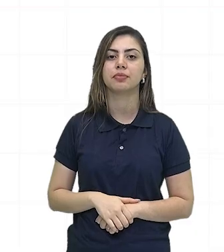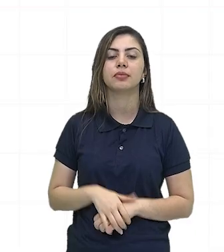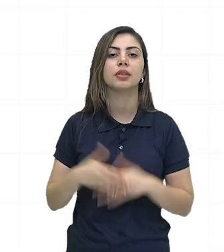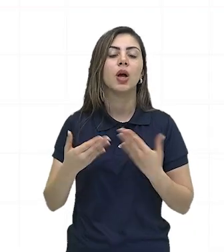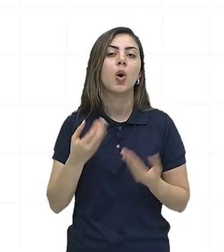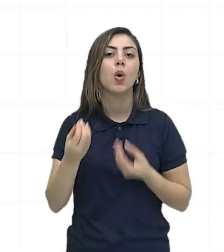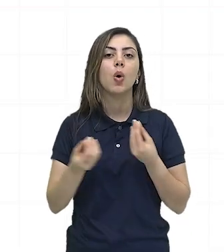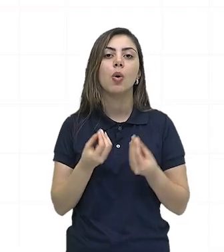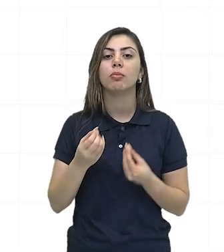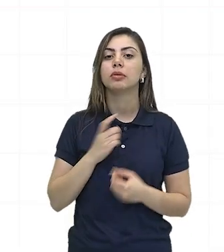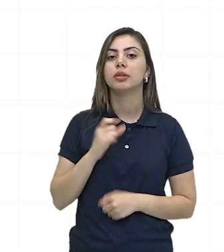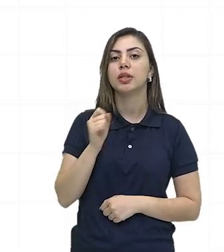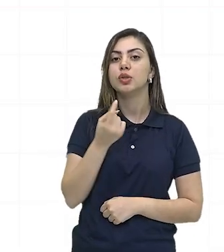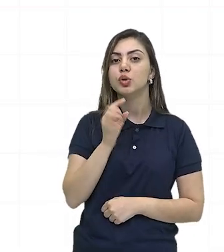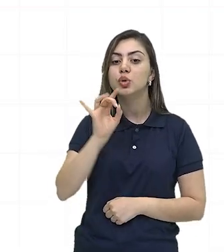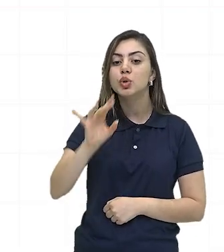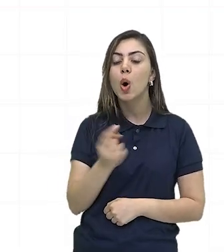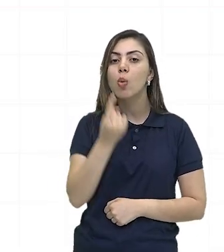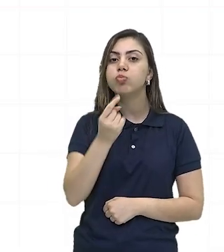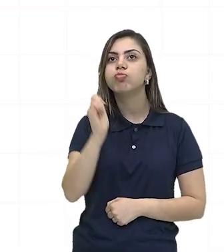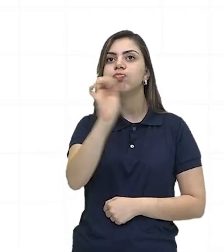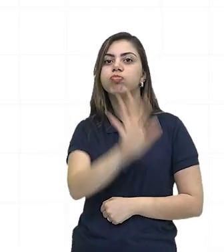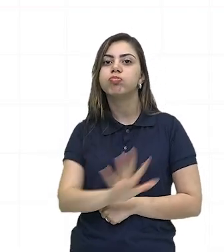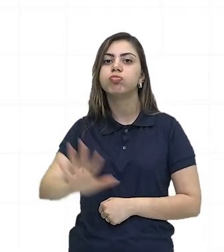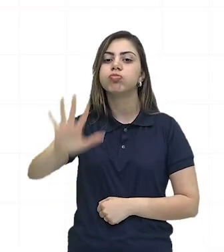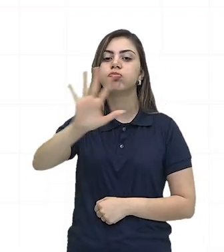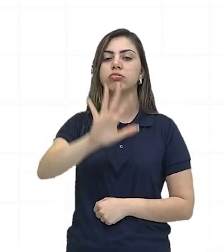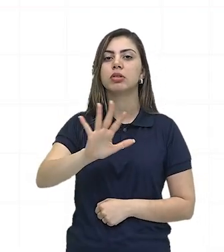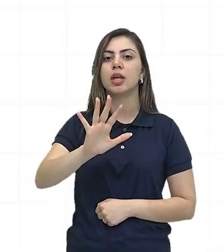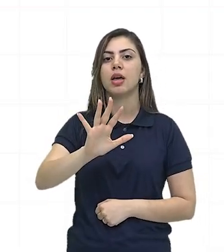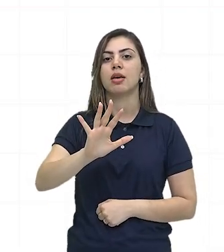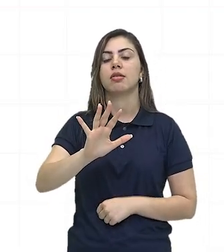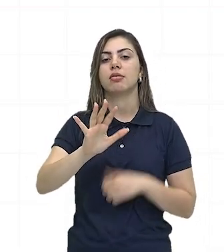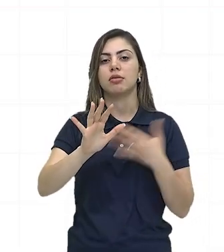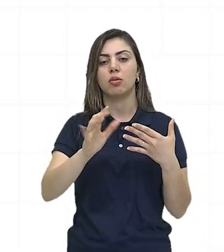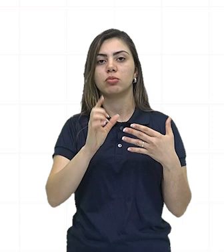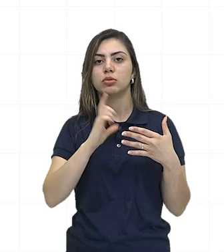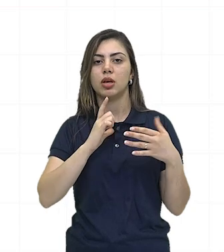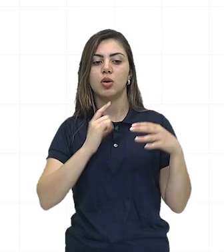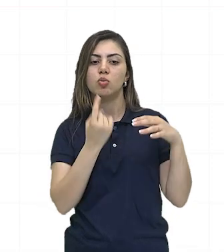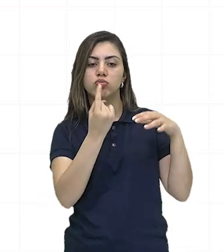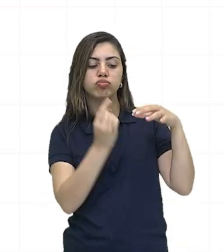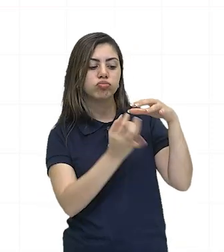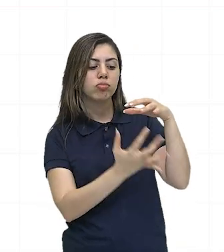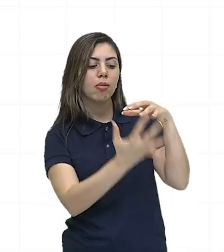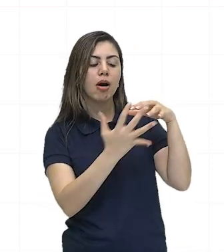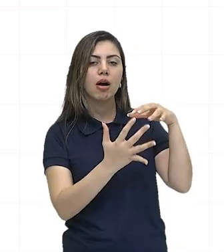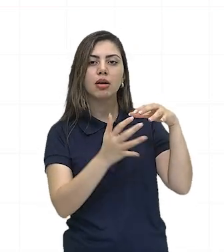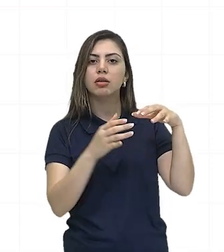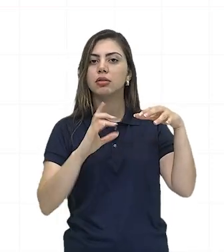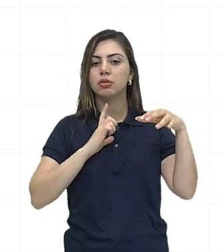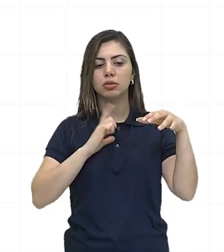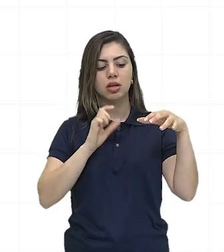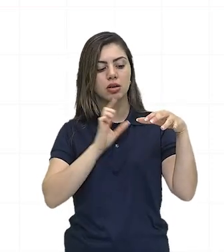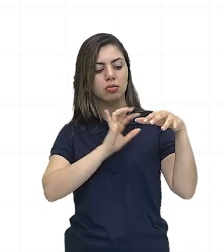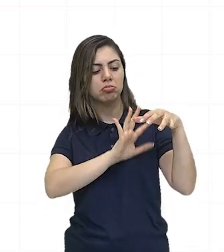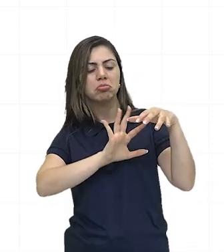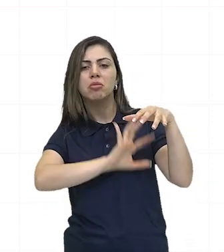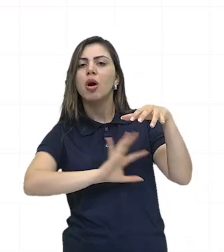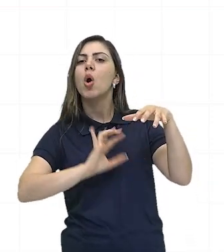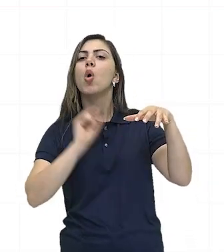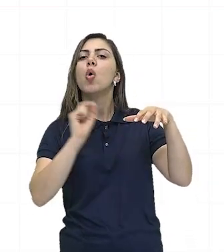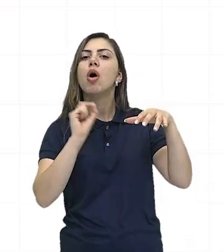ali rodeado por um único oceano. E esse oceano que ele chamou